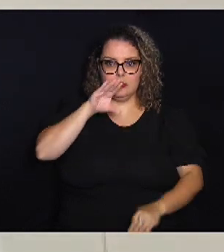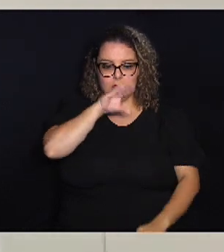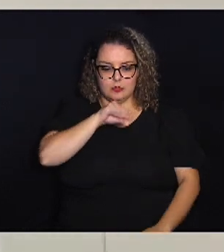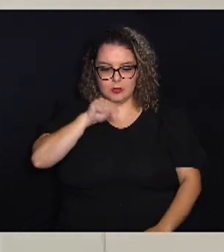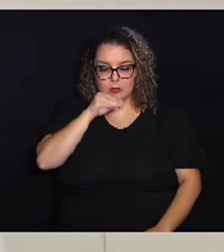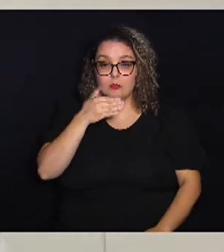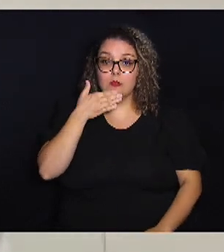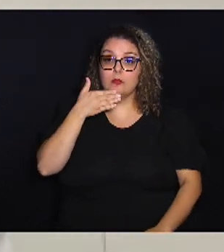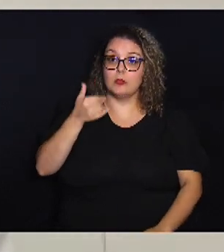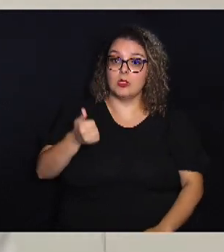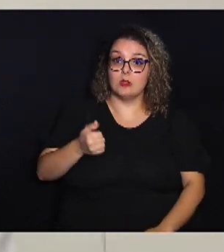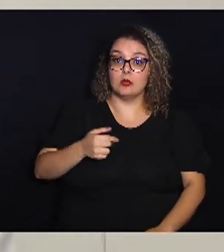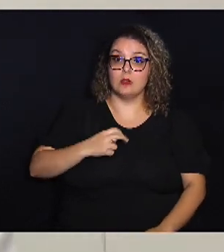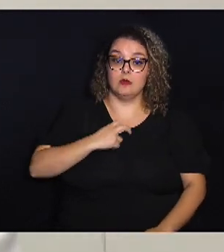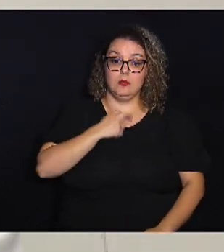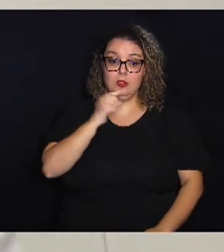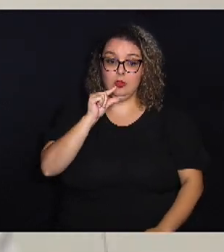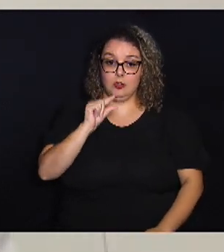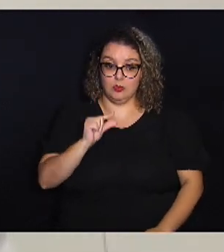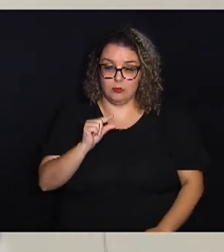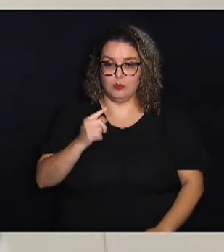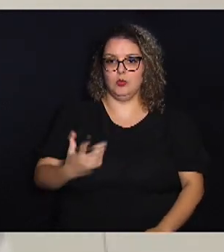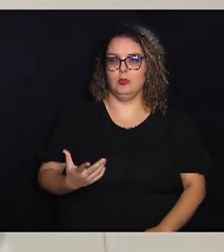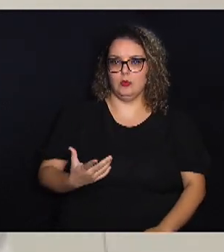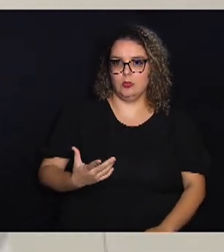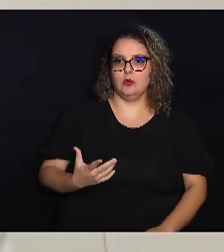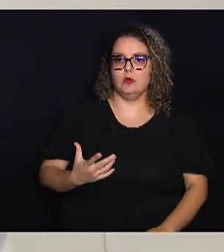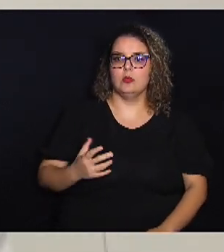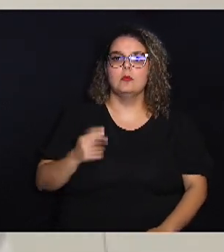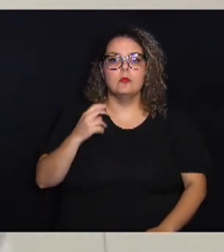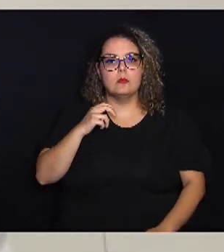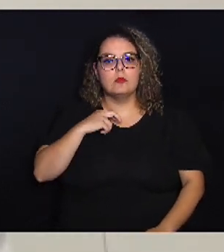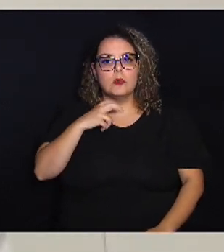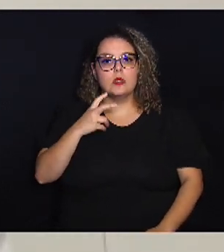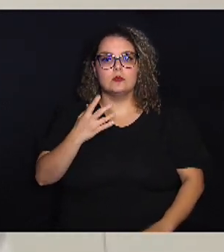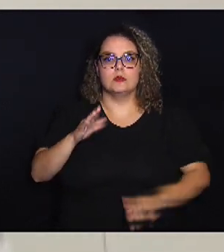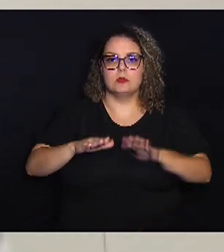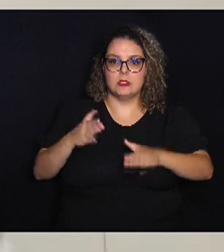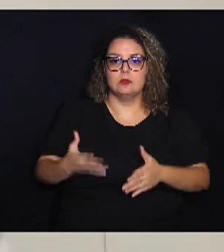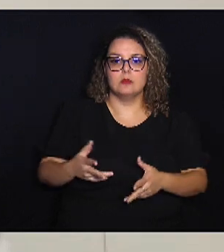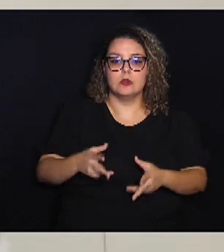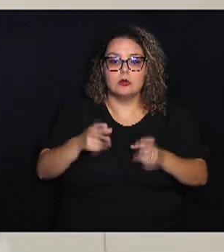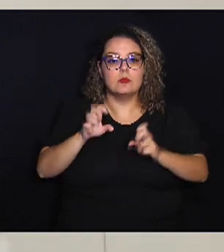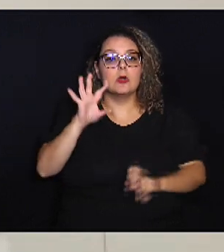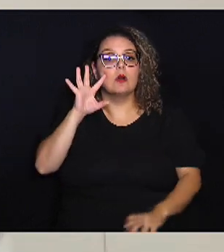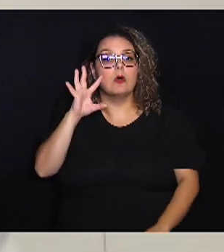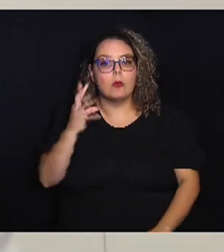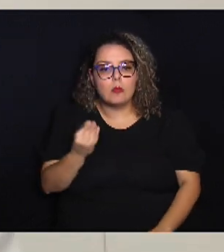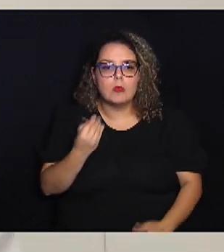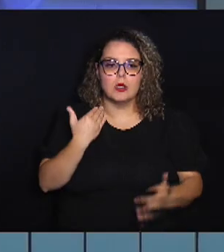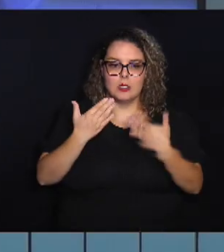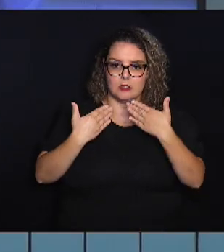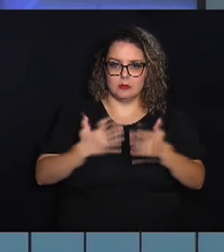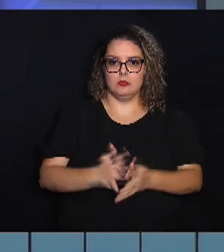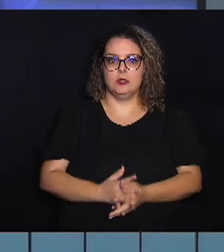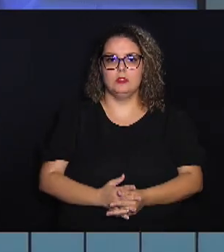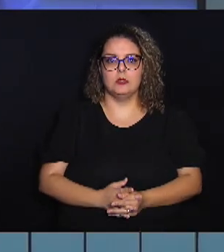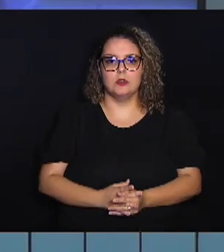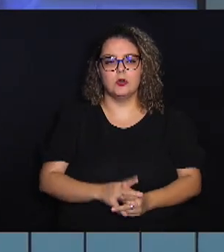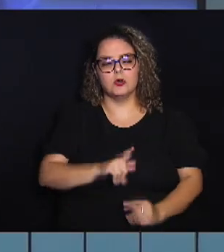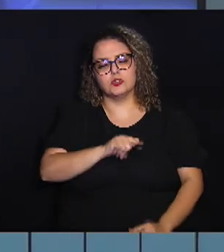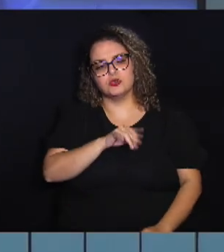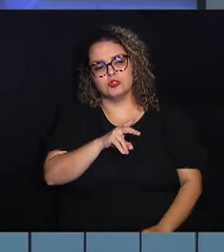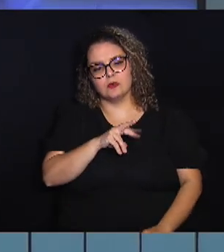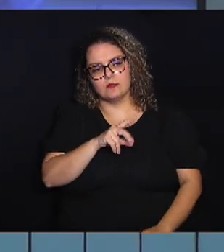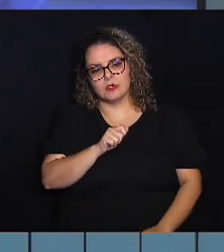melhor, ele já vai ter capacidade de reconhecer melhor essa fala também, compreender melhor a conversa. Agora, Giovana, eu queria que